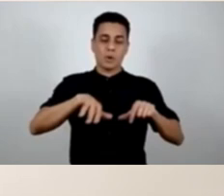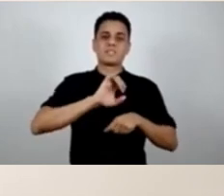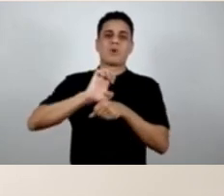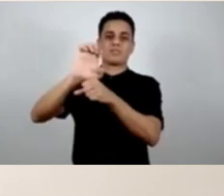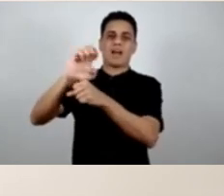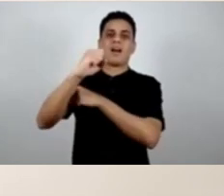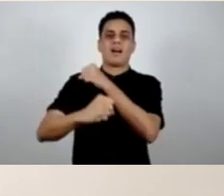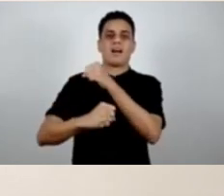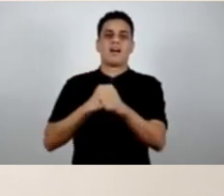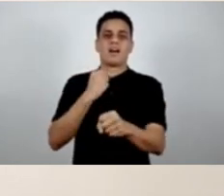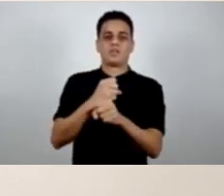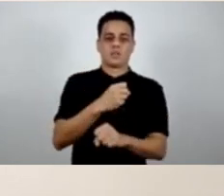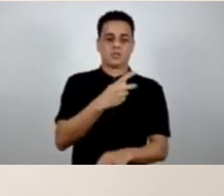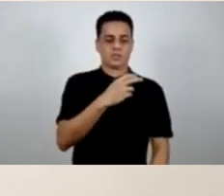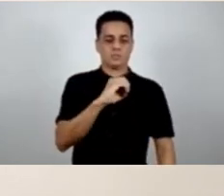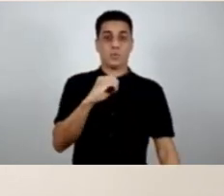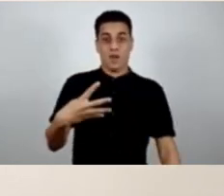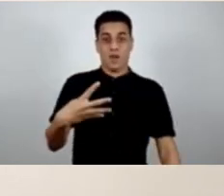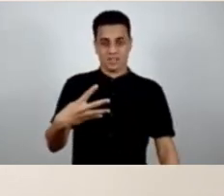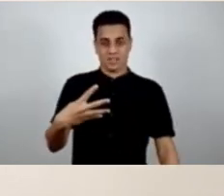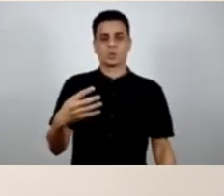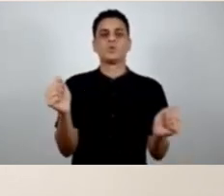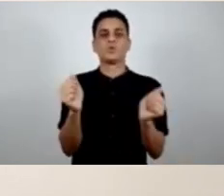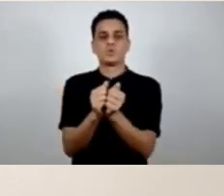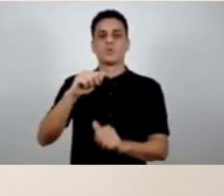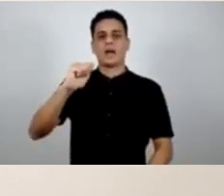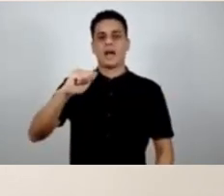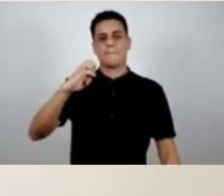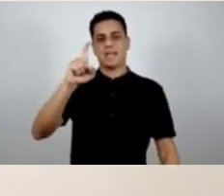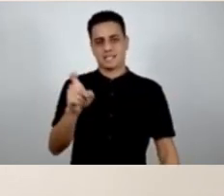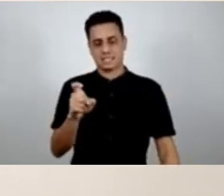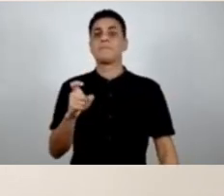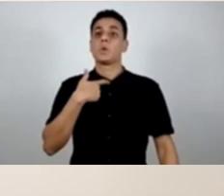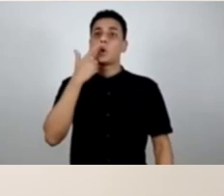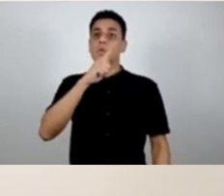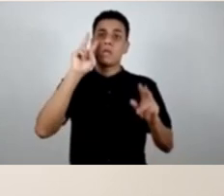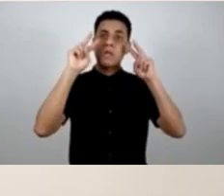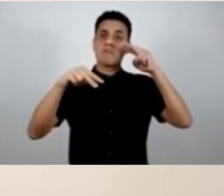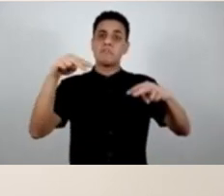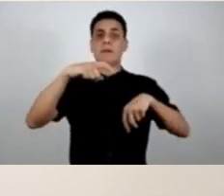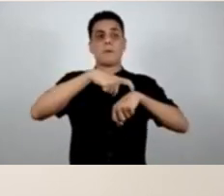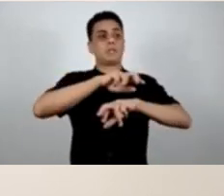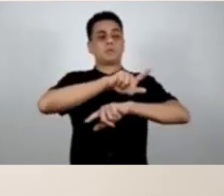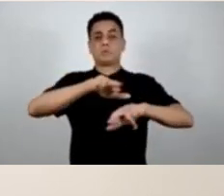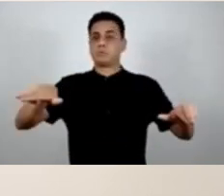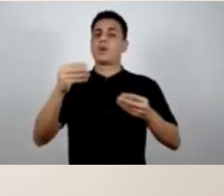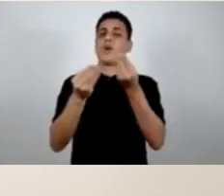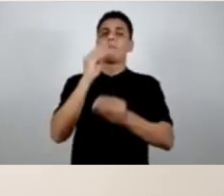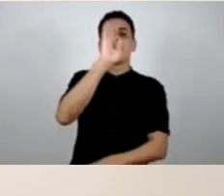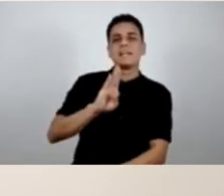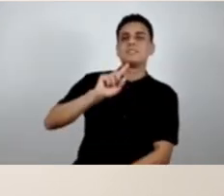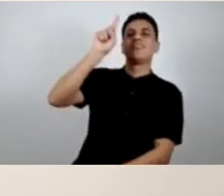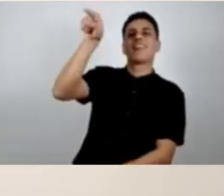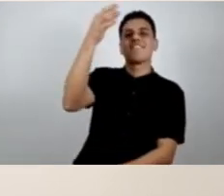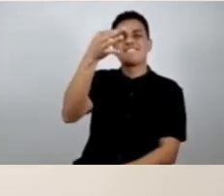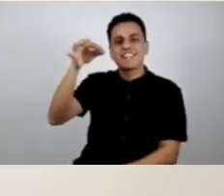foi em 2004, né, junto com a Apex. Então, realmente, eu consegui viver vários momentos do Brasil, né, como o ano do Brasil na